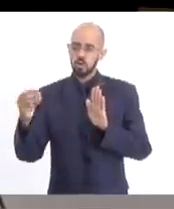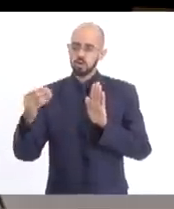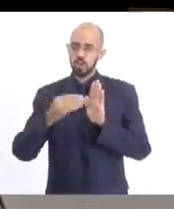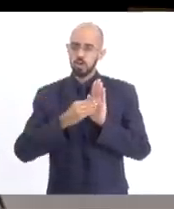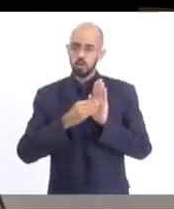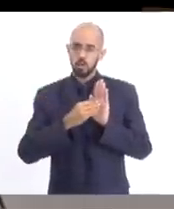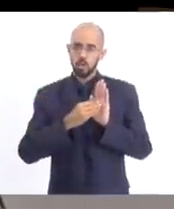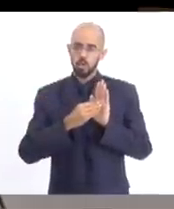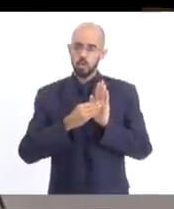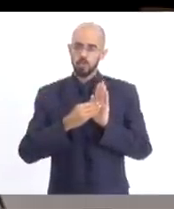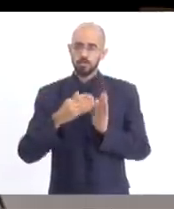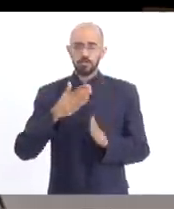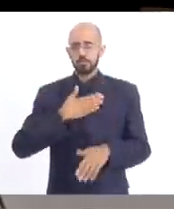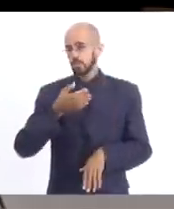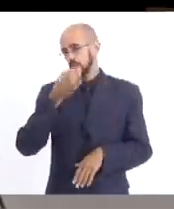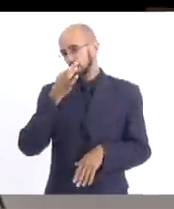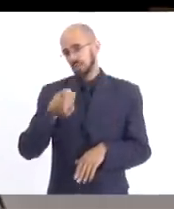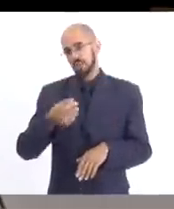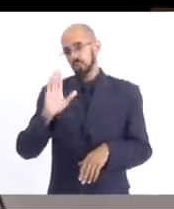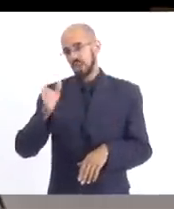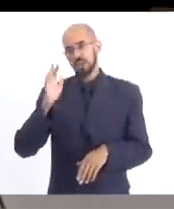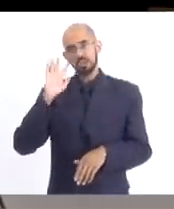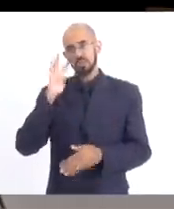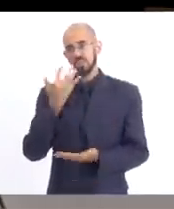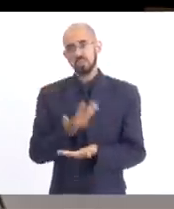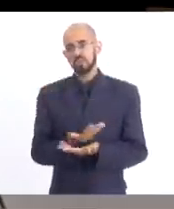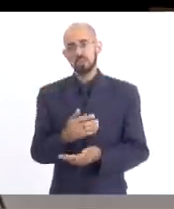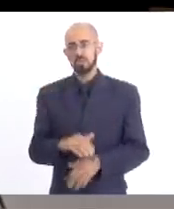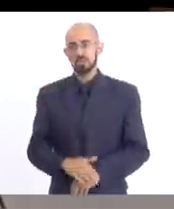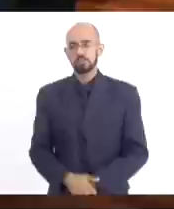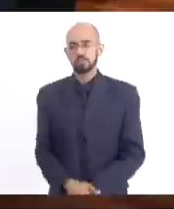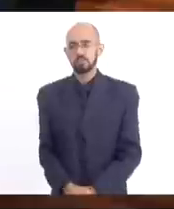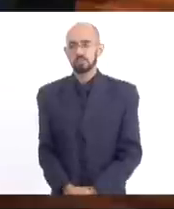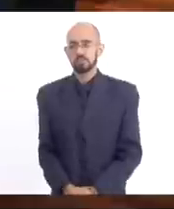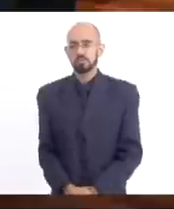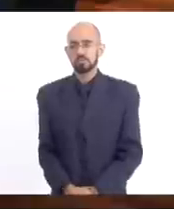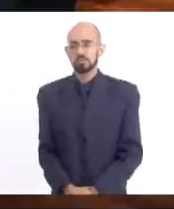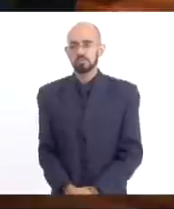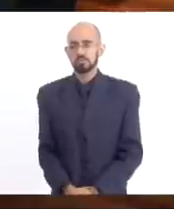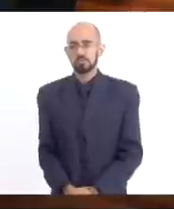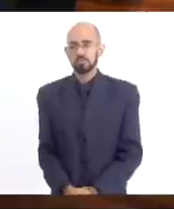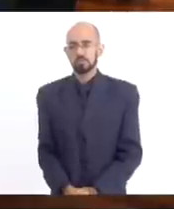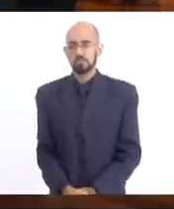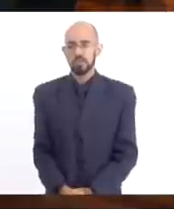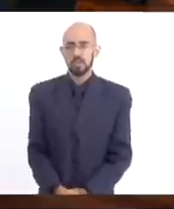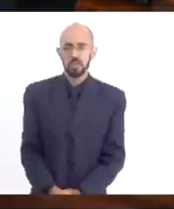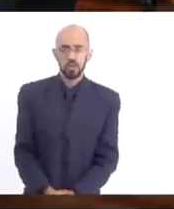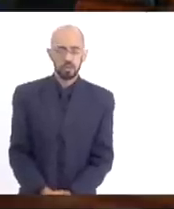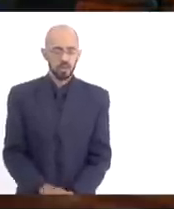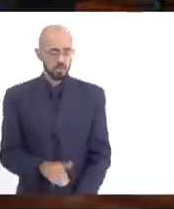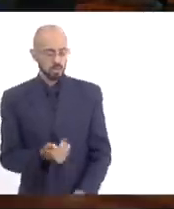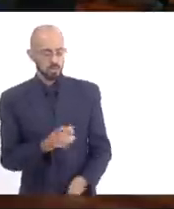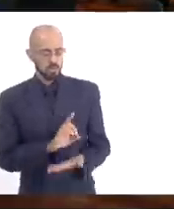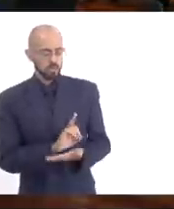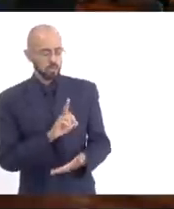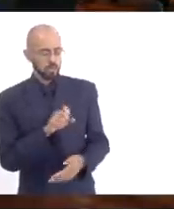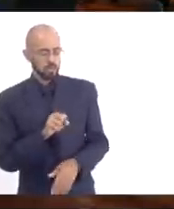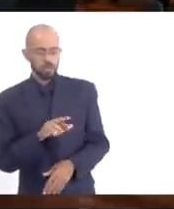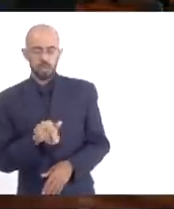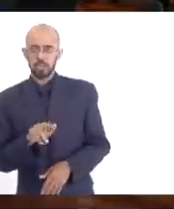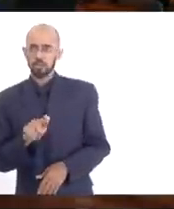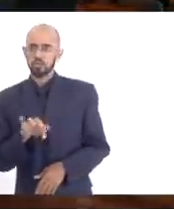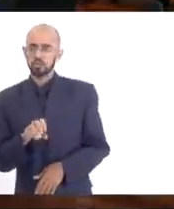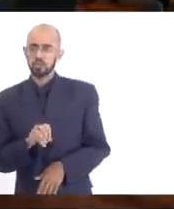essa questão fica mediada aqui. Vamos ouvir o doutor Sérgio e vamos avançar. Bom, na